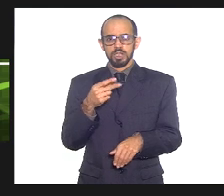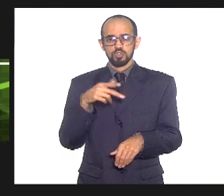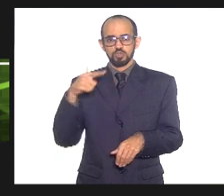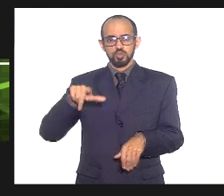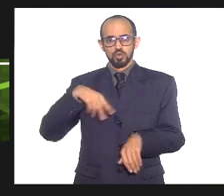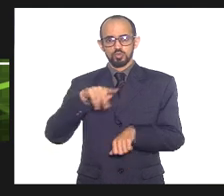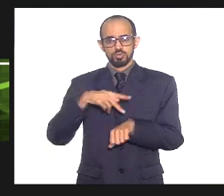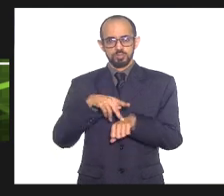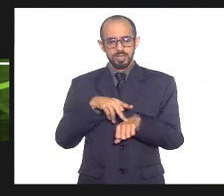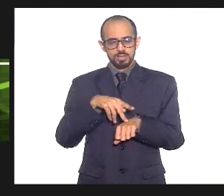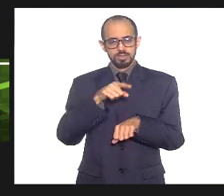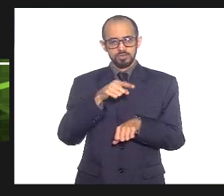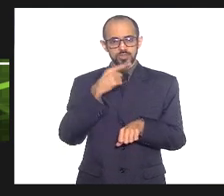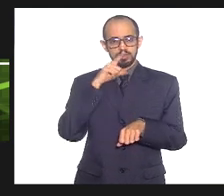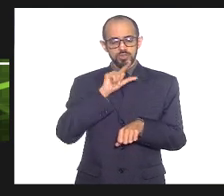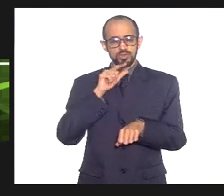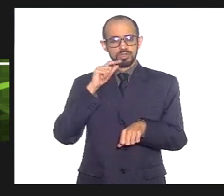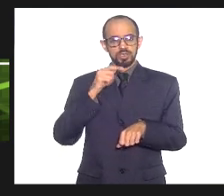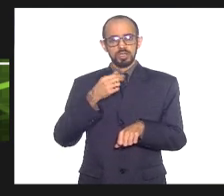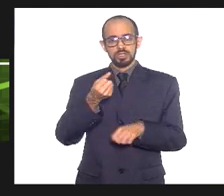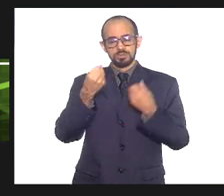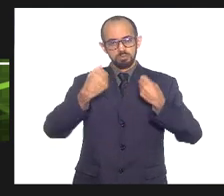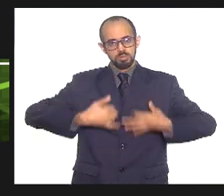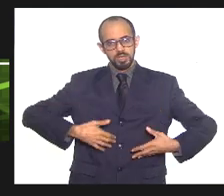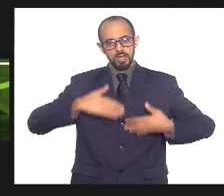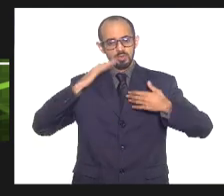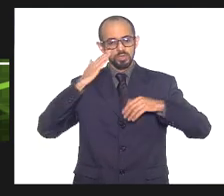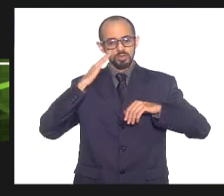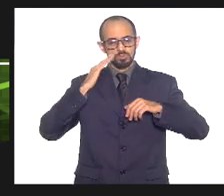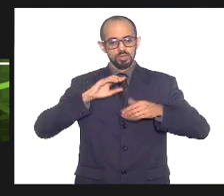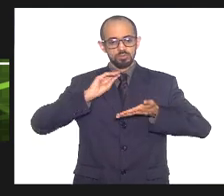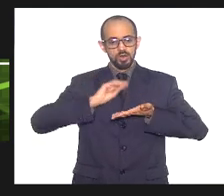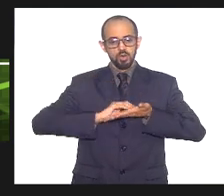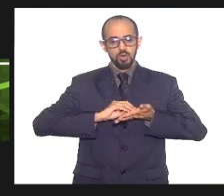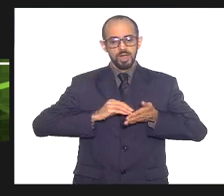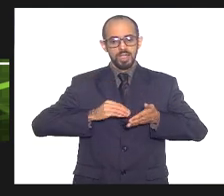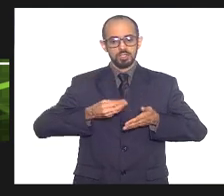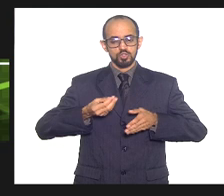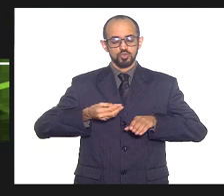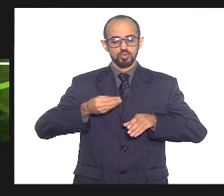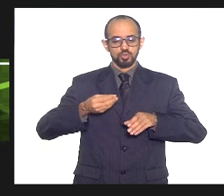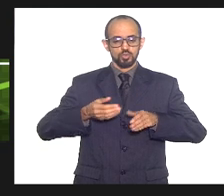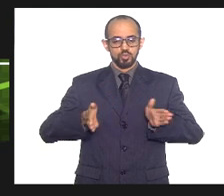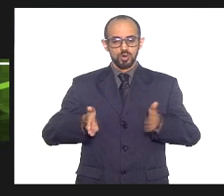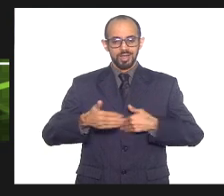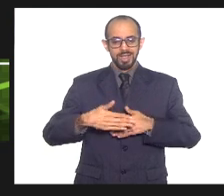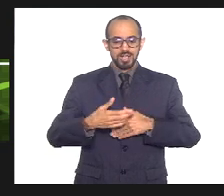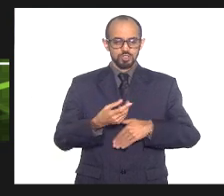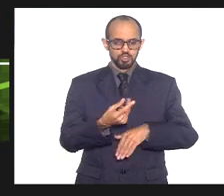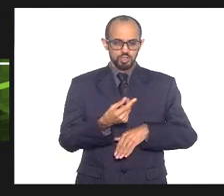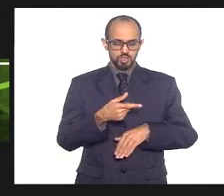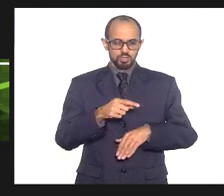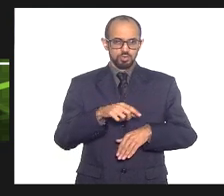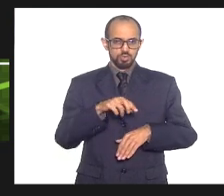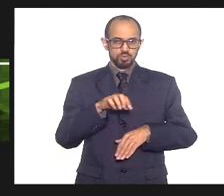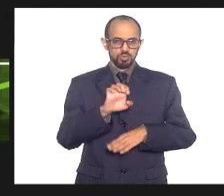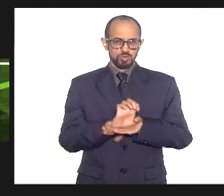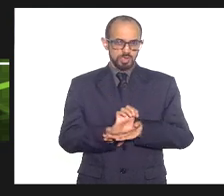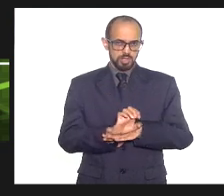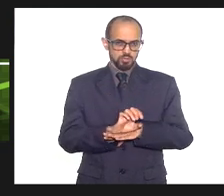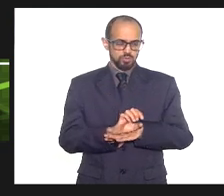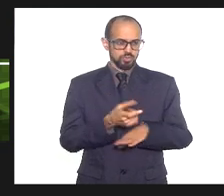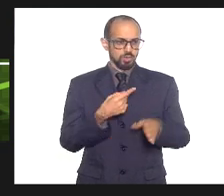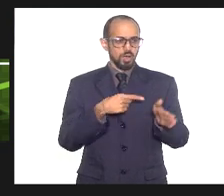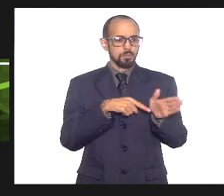esse entendimento e nessas plataformas a gente, inclusive, colocar isso no fluxo de caixa do Estado. Enfim, é nessa linha do repetro. O que vocês